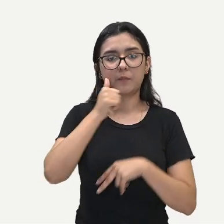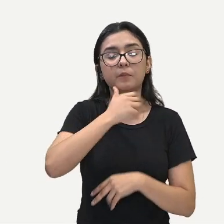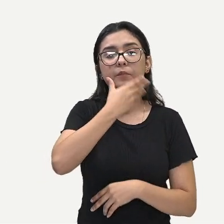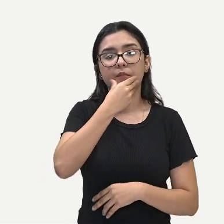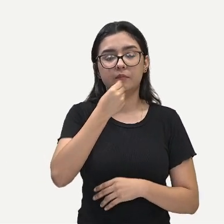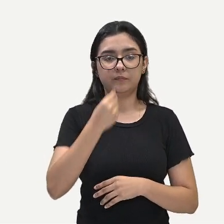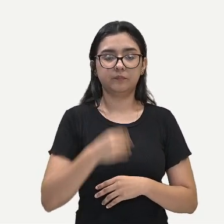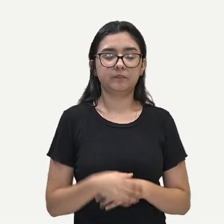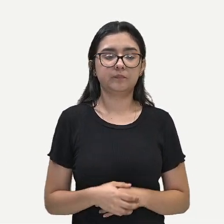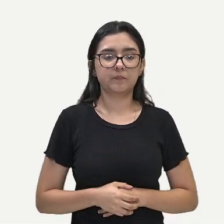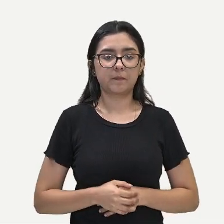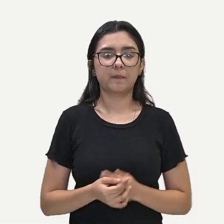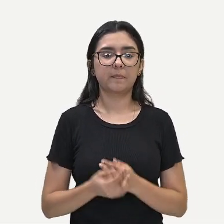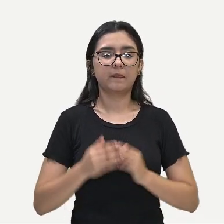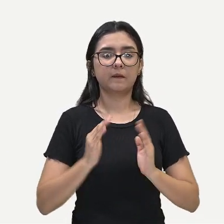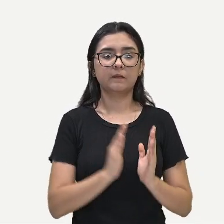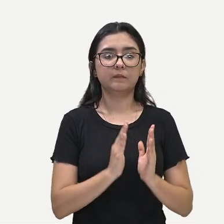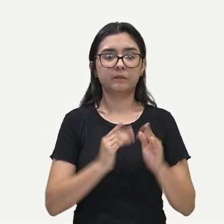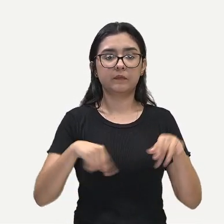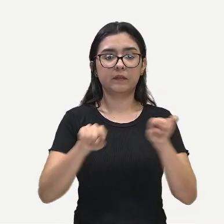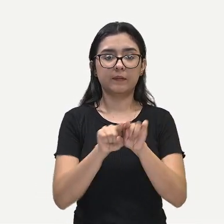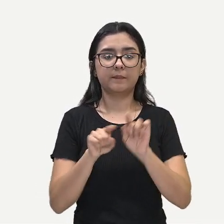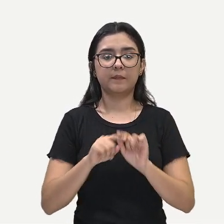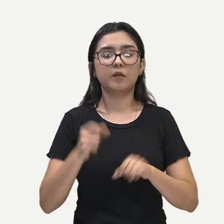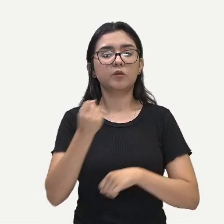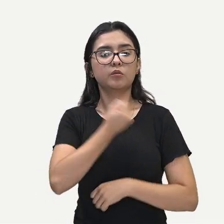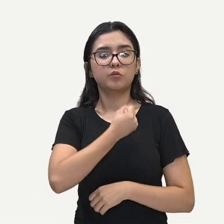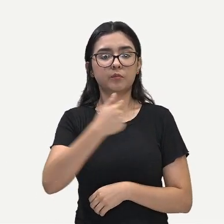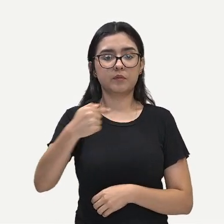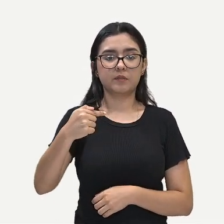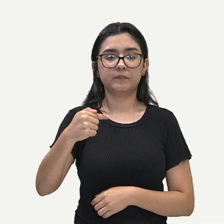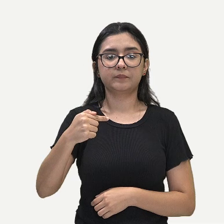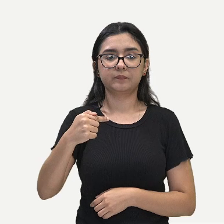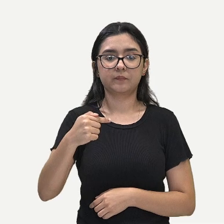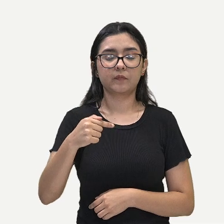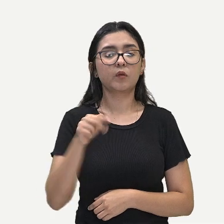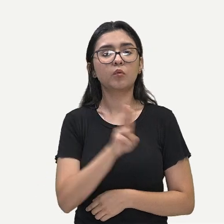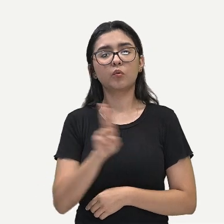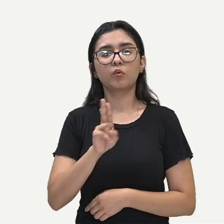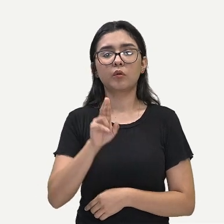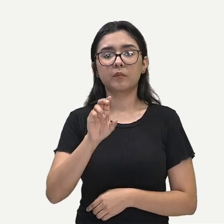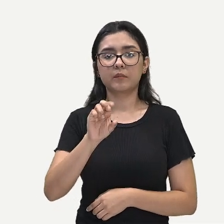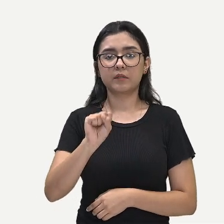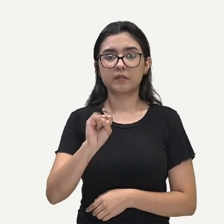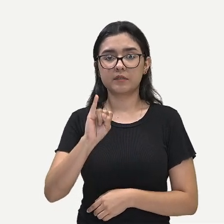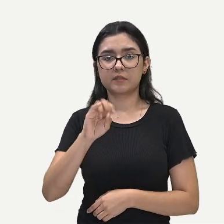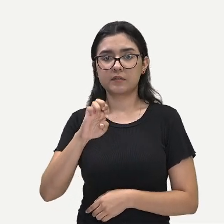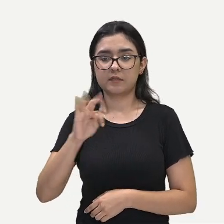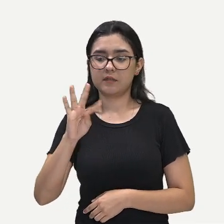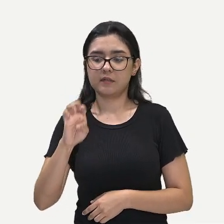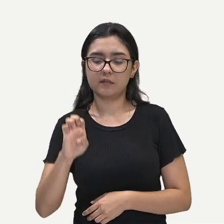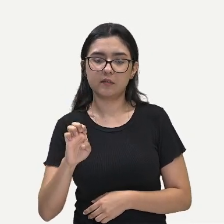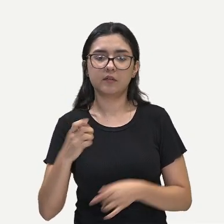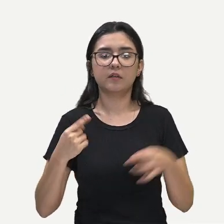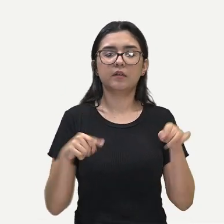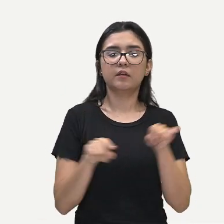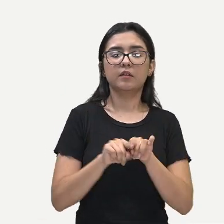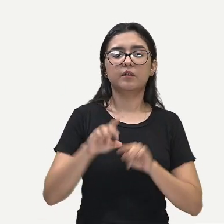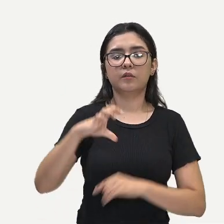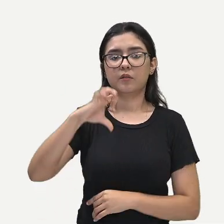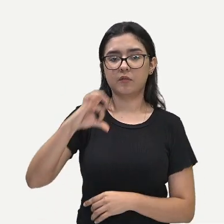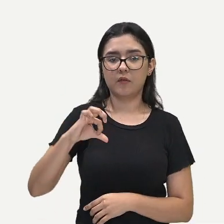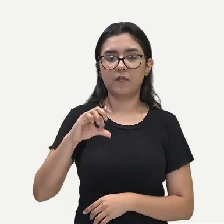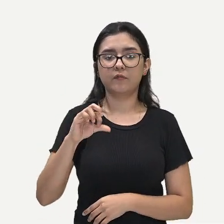masculino. Aqui no 7 nós vamos ter 7, né? E no 9 nós vamos ter 9.